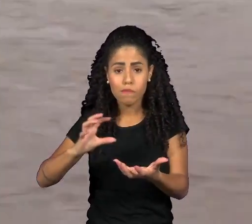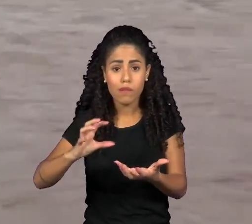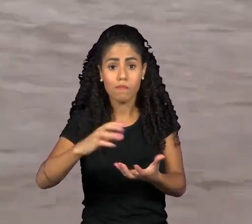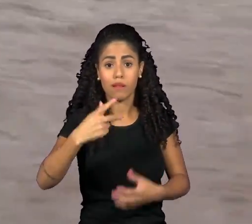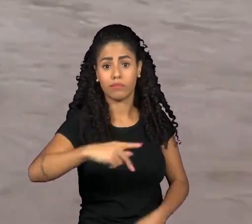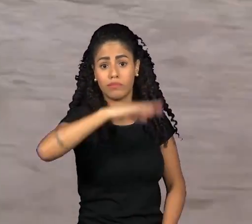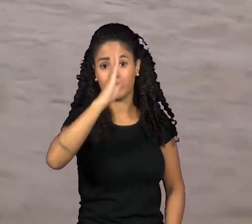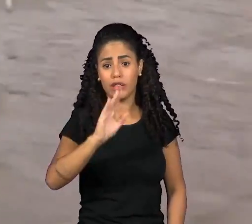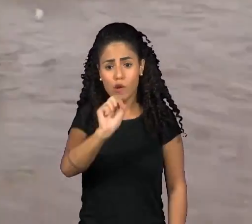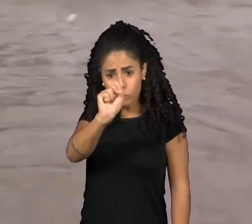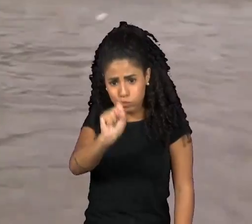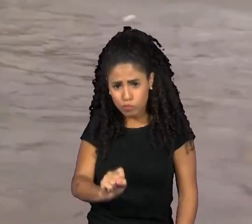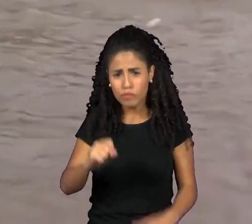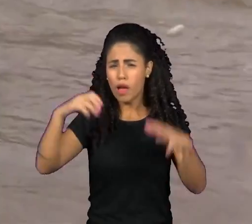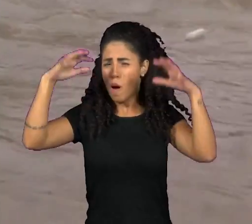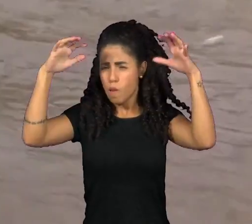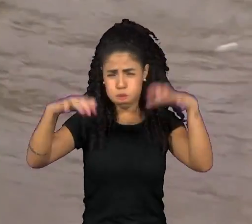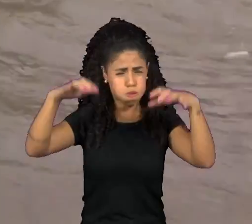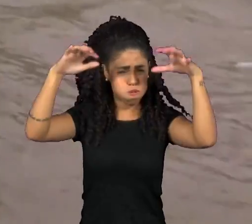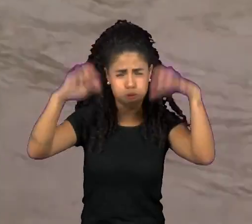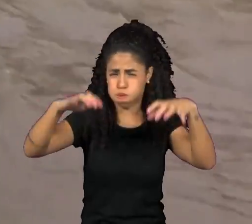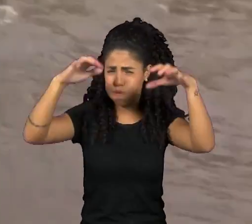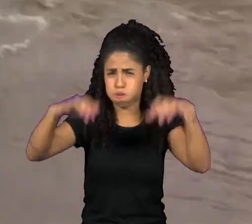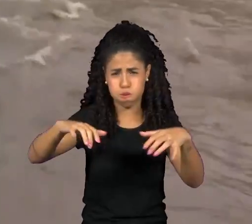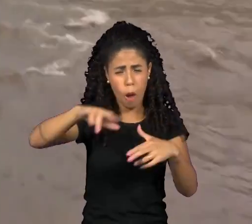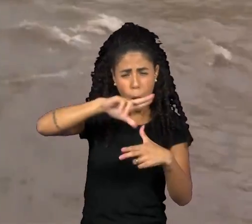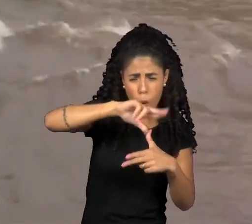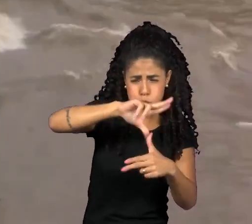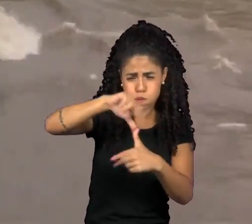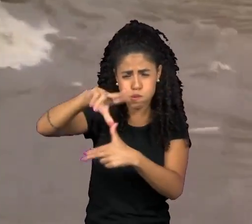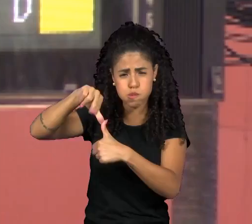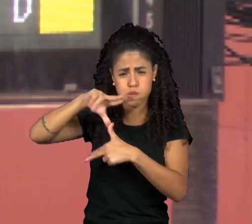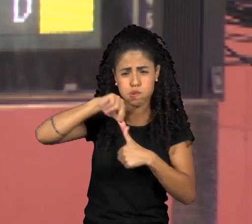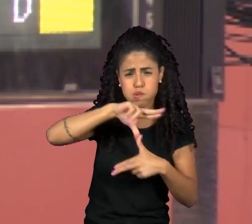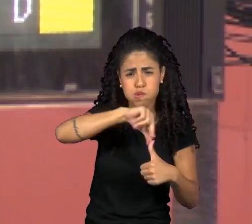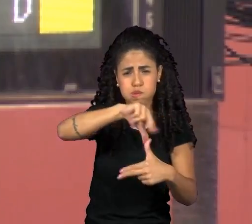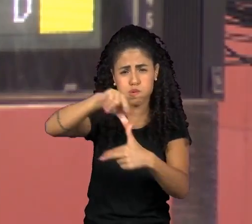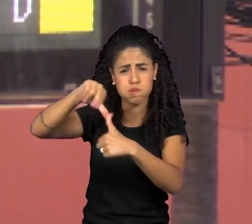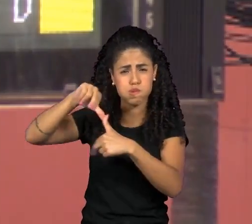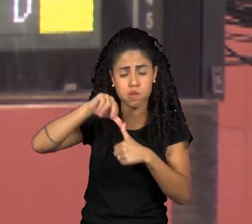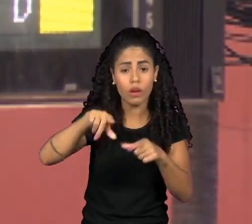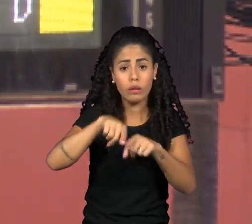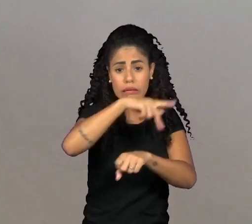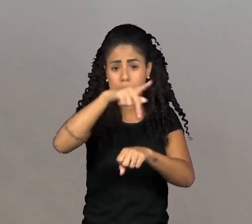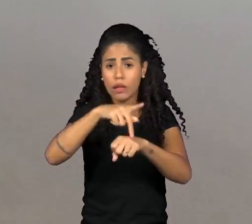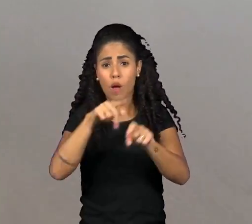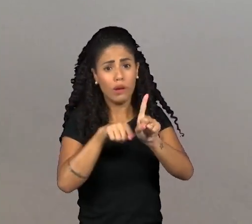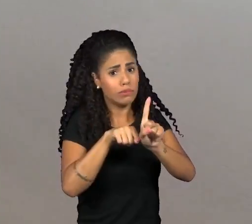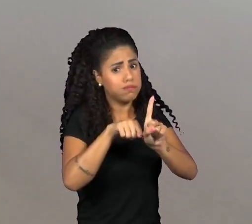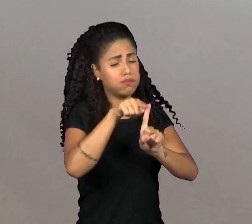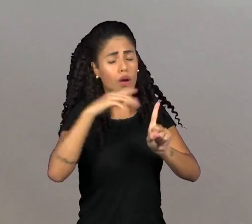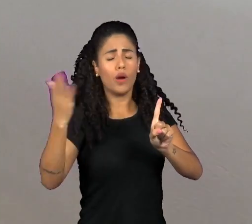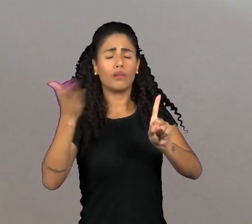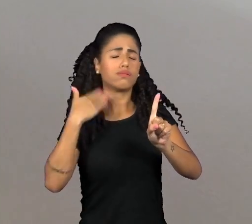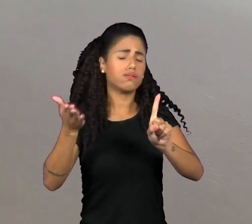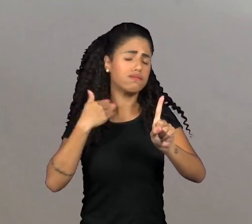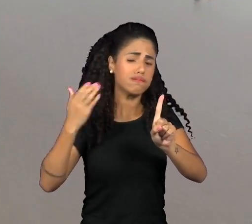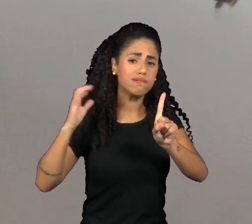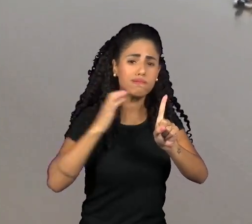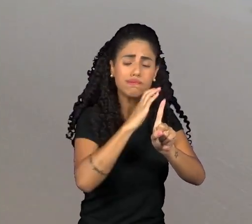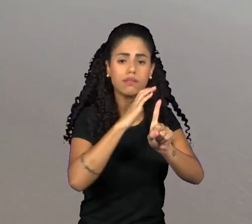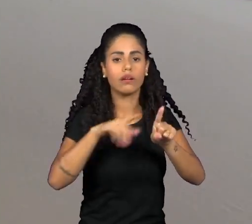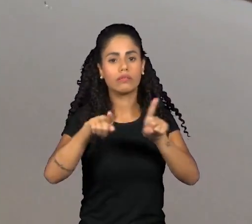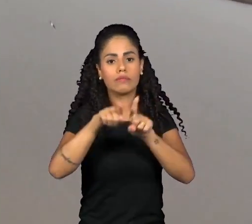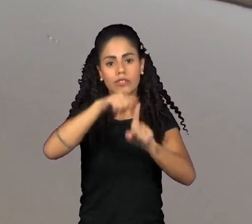com as tempestades e ciclones. Em diversas regiões do país, ondas de calor. No estado do Amazonas, as